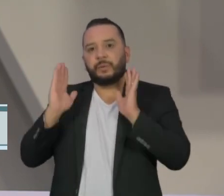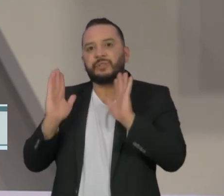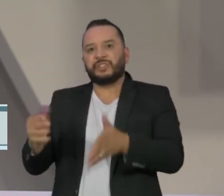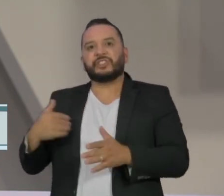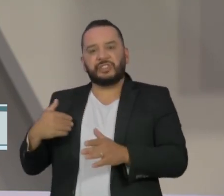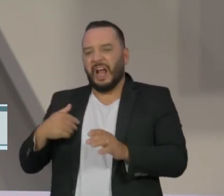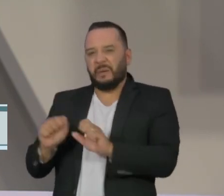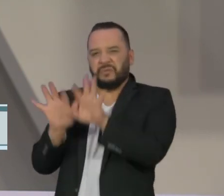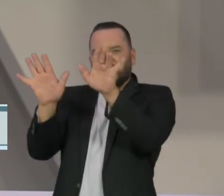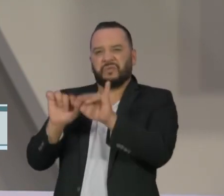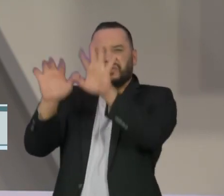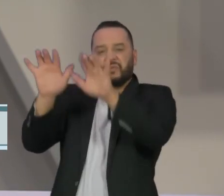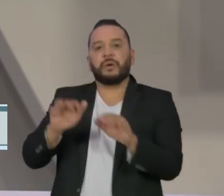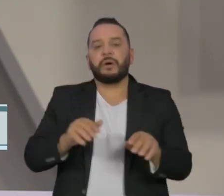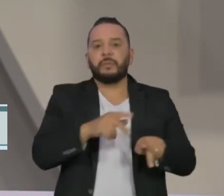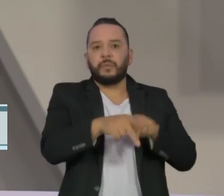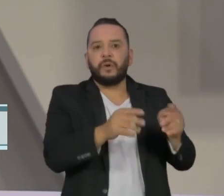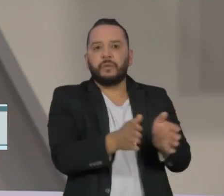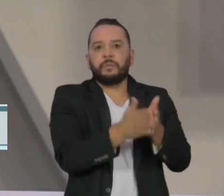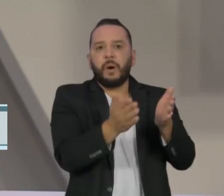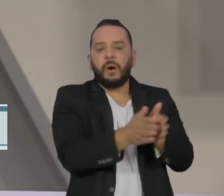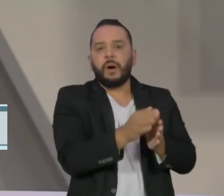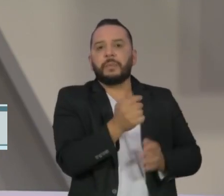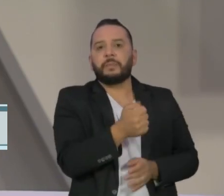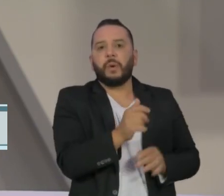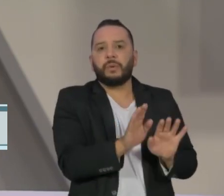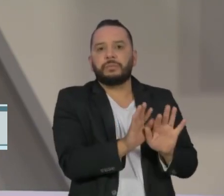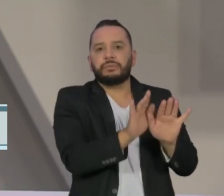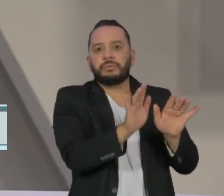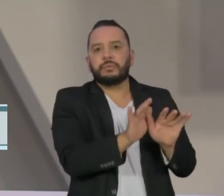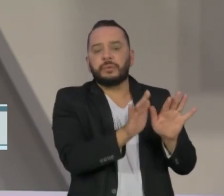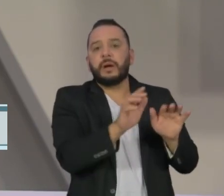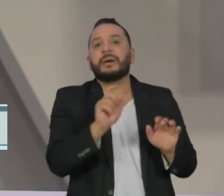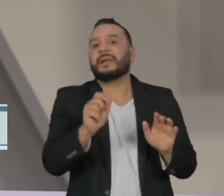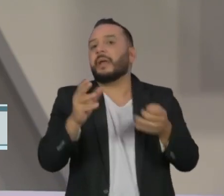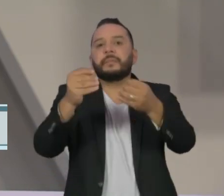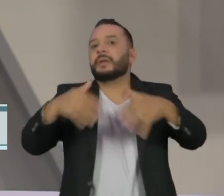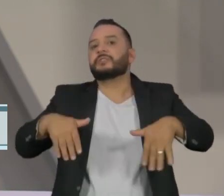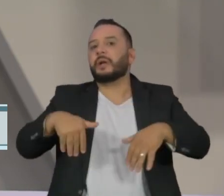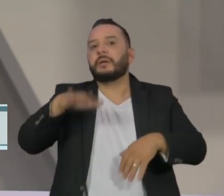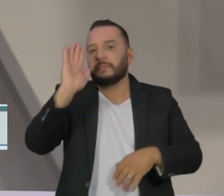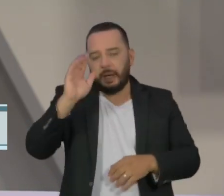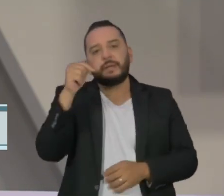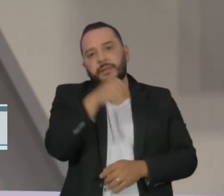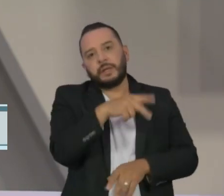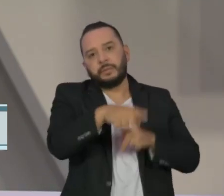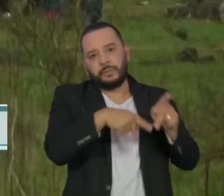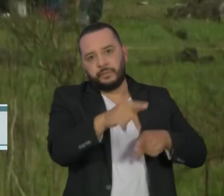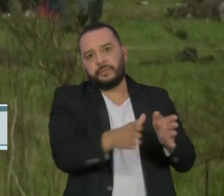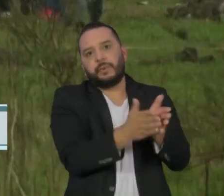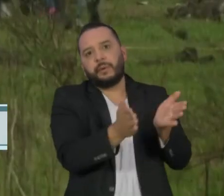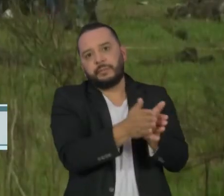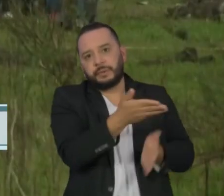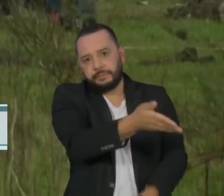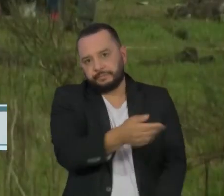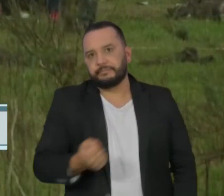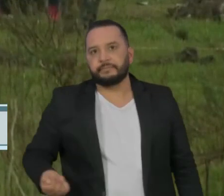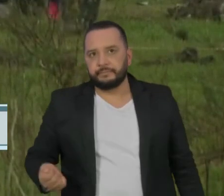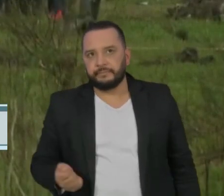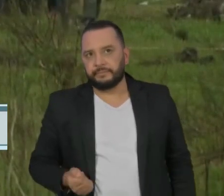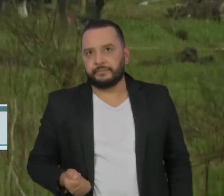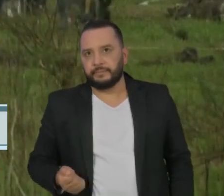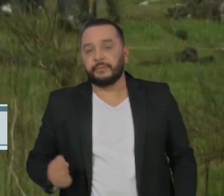da população mais pobre, que é justamente quem mais sofre as consequências das mudanças climáticas.